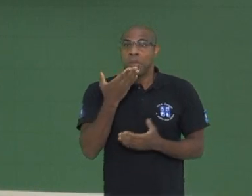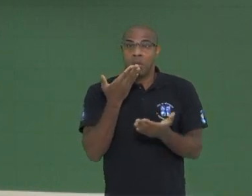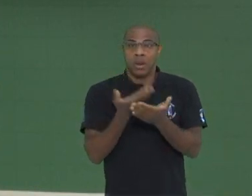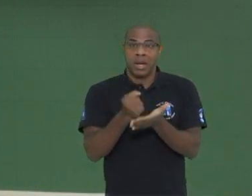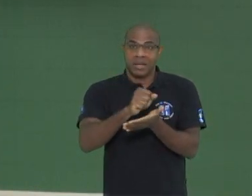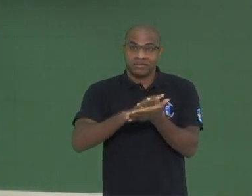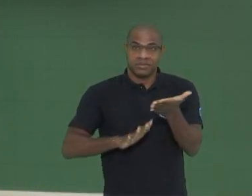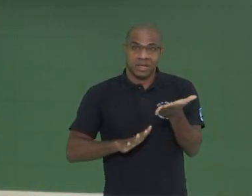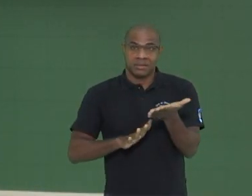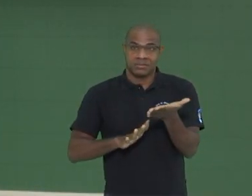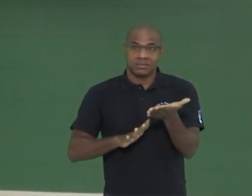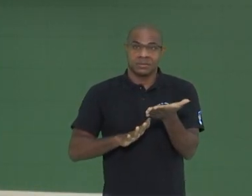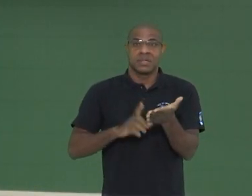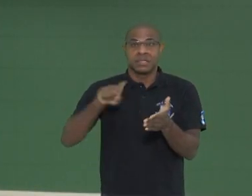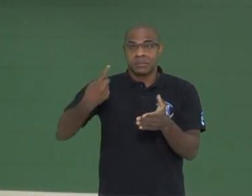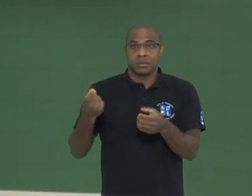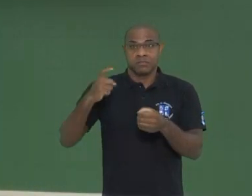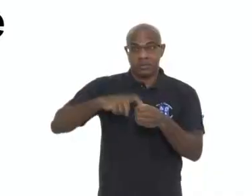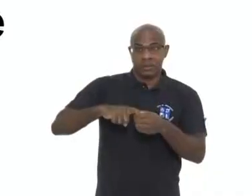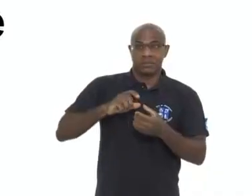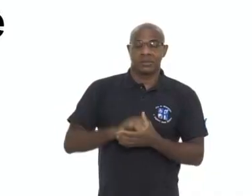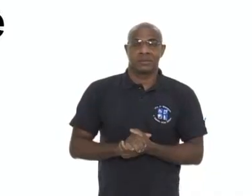vocês terão alguns minutos e daqui a pouco a gente volta.